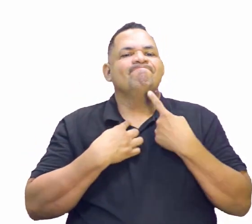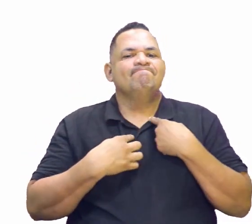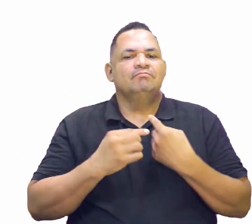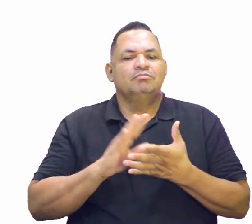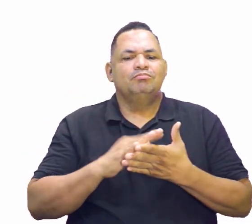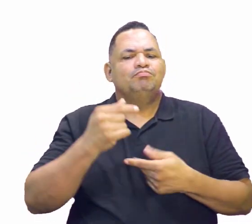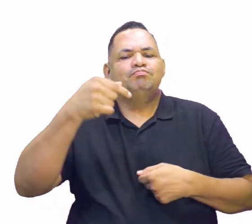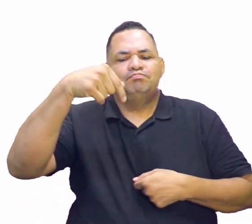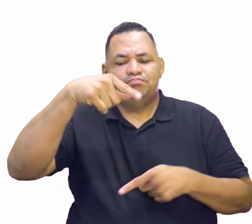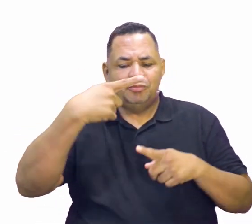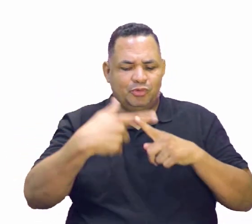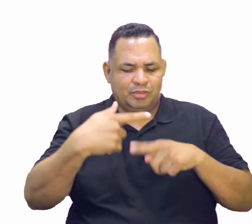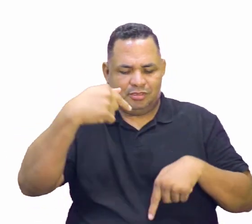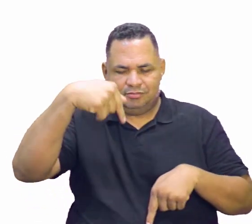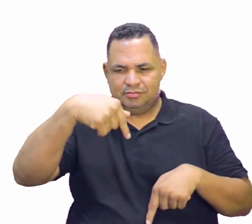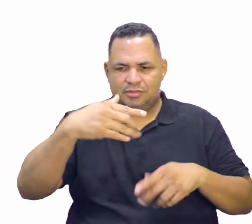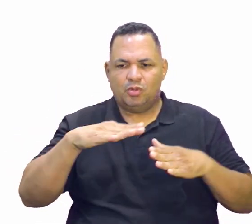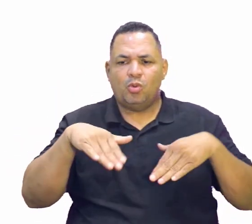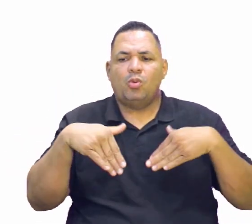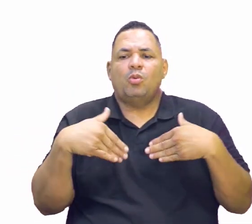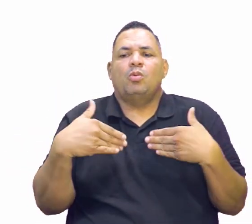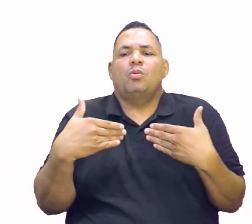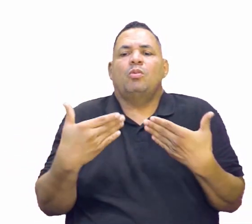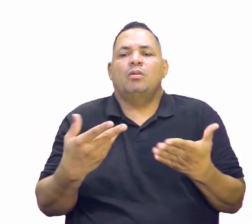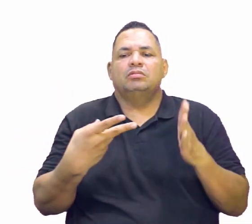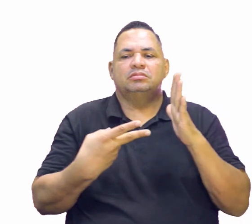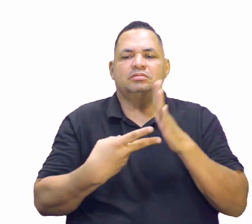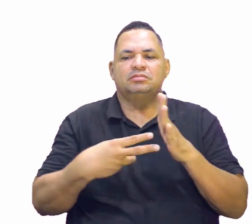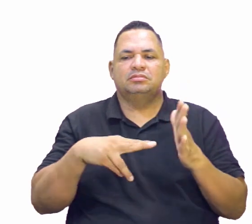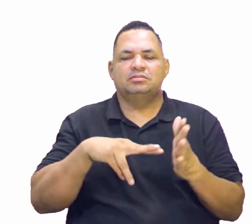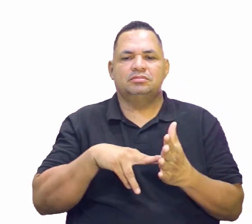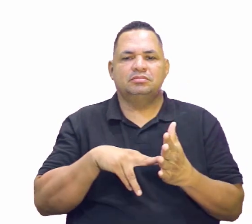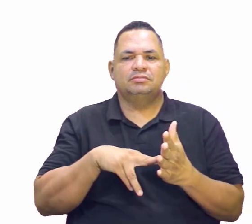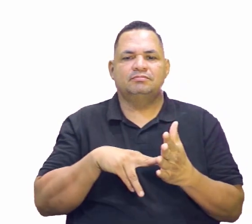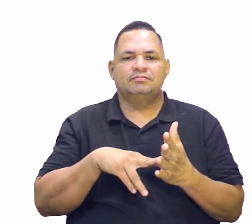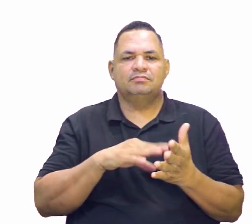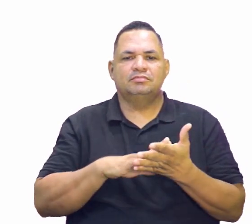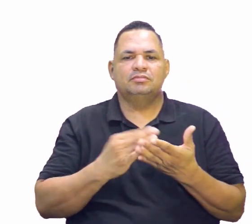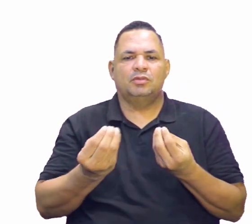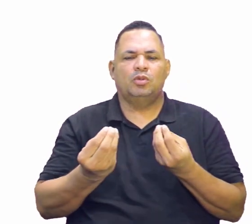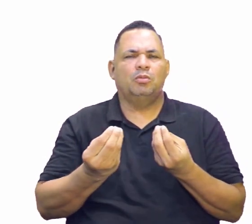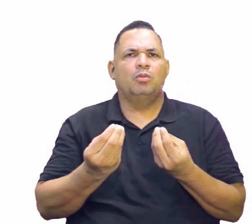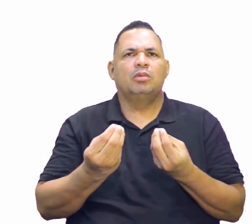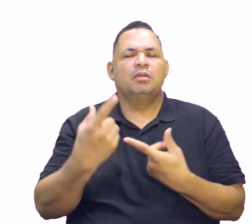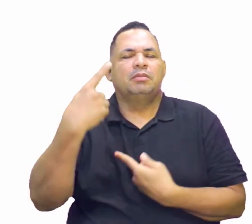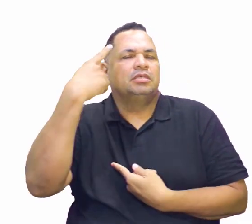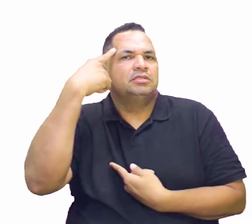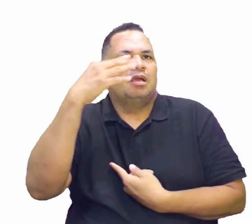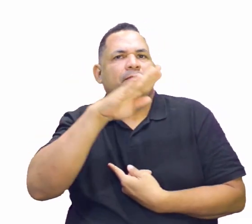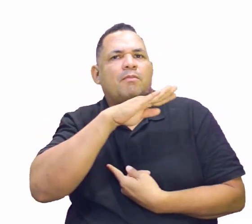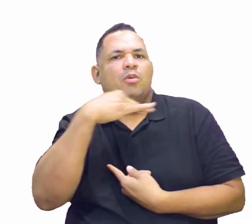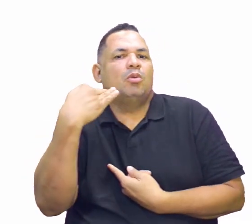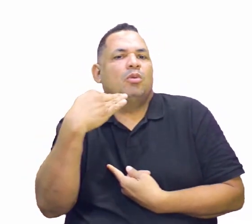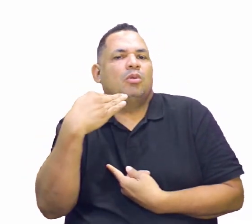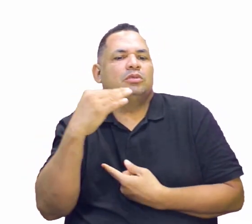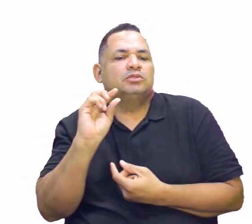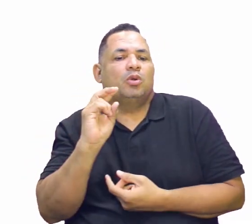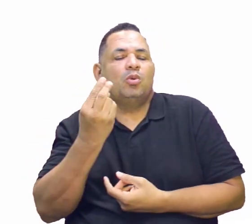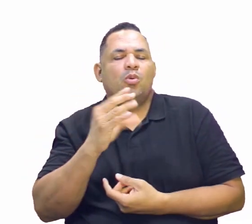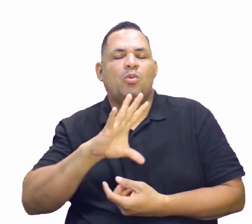estou aqui? Né? Qual o sentido da vida? A minha predileção é a morte ou é o